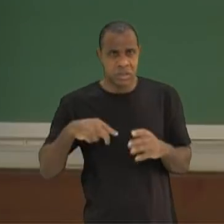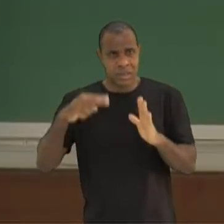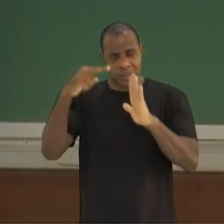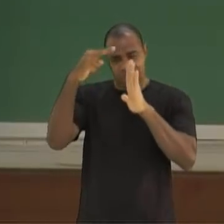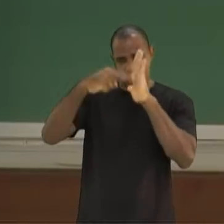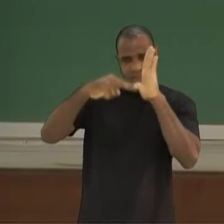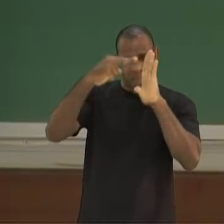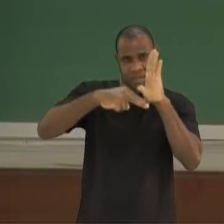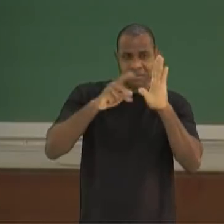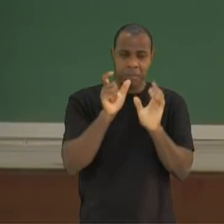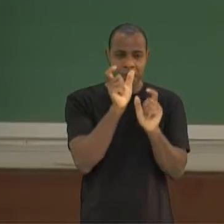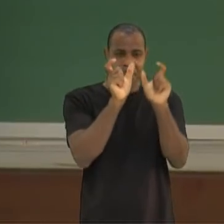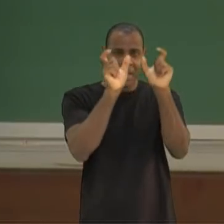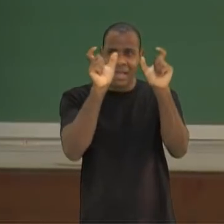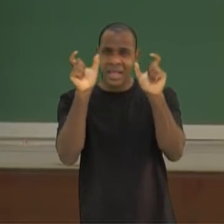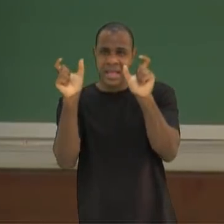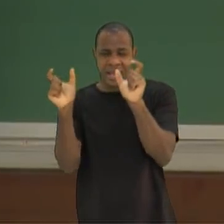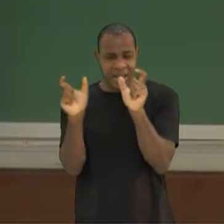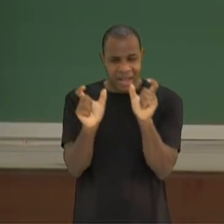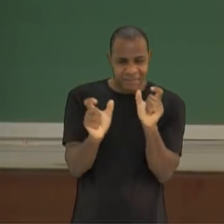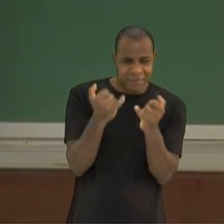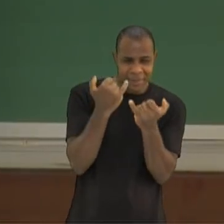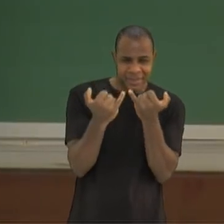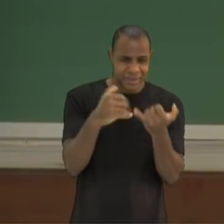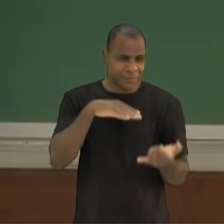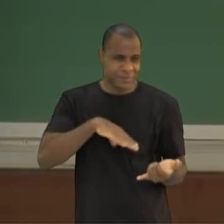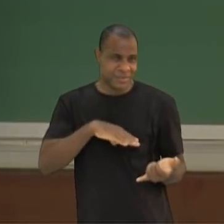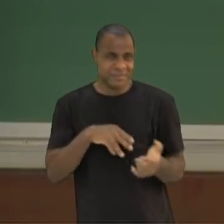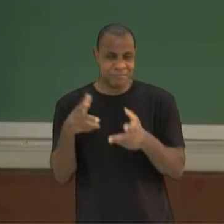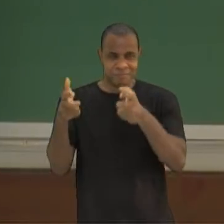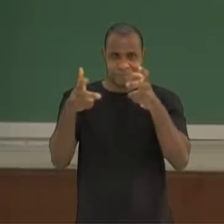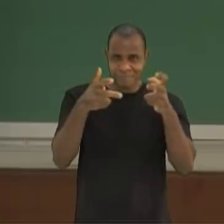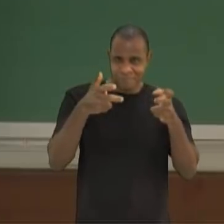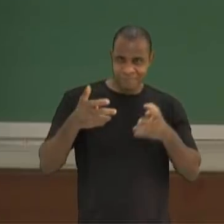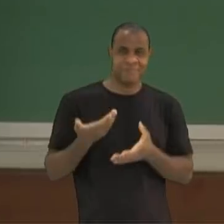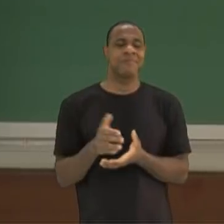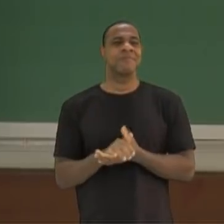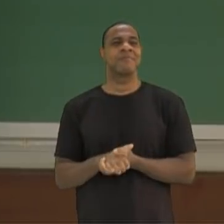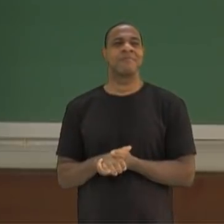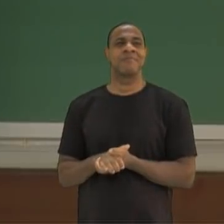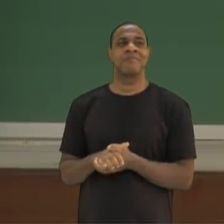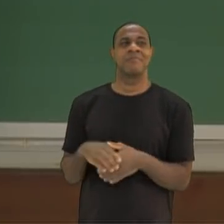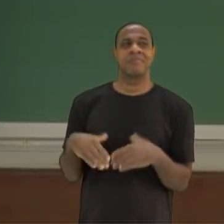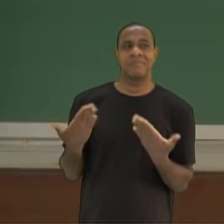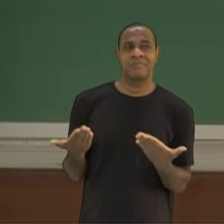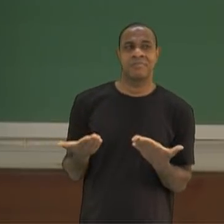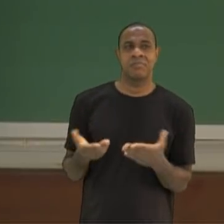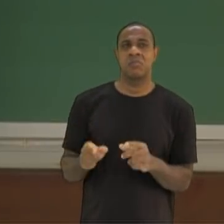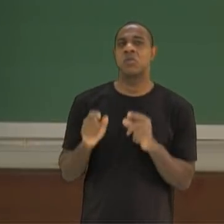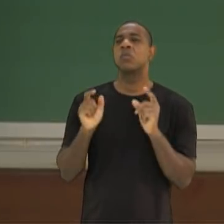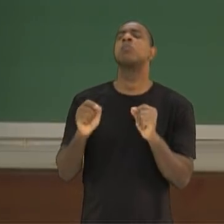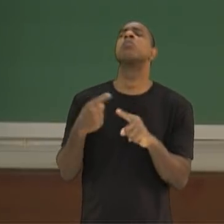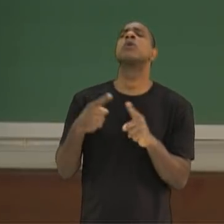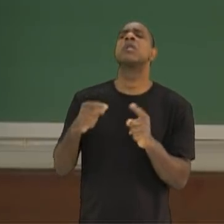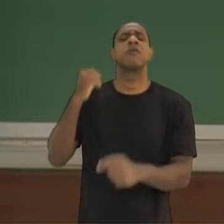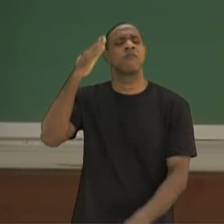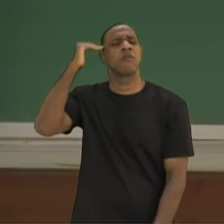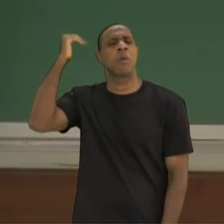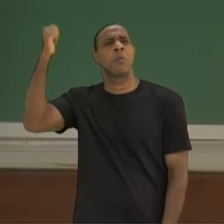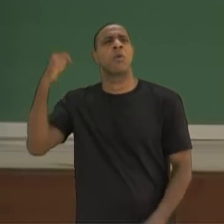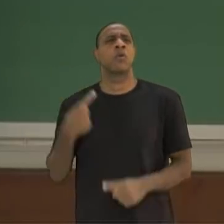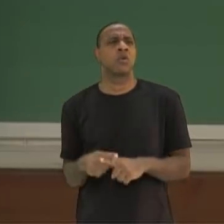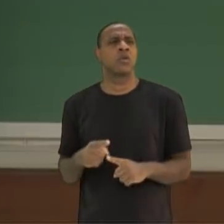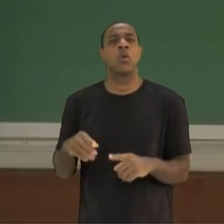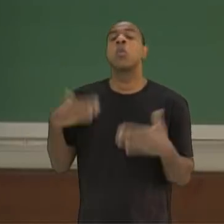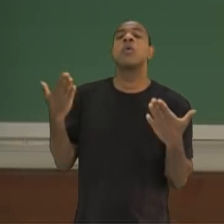vai observando as palavras cognatas, né? Aquelas que parecem com a língua portuguesa. Por que ele é famoso? Quando